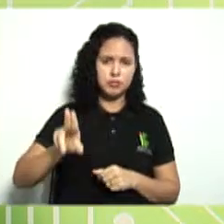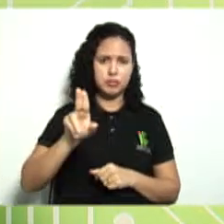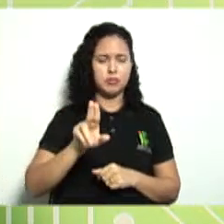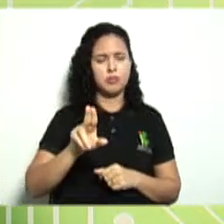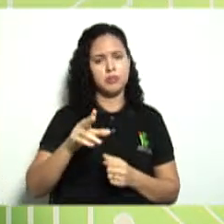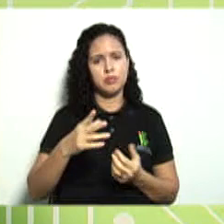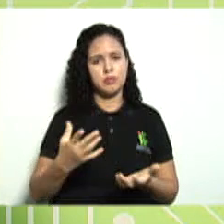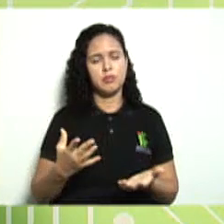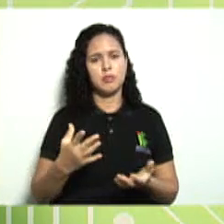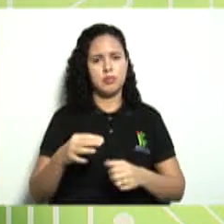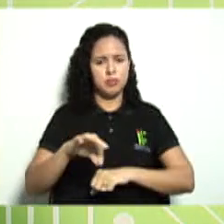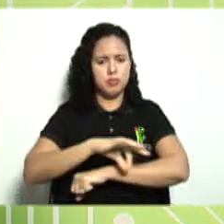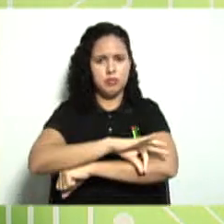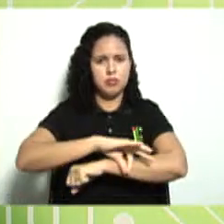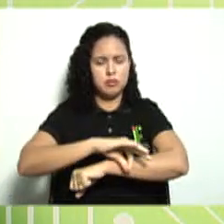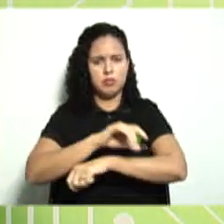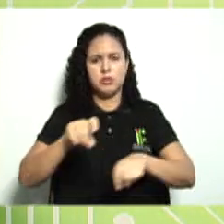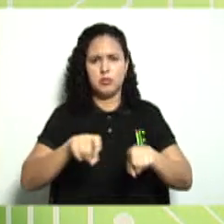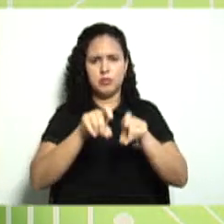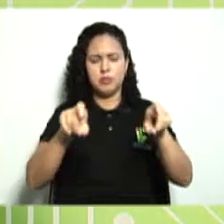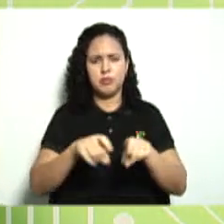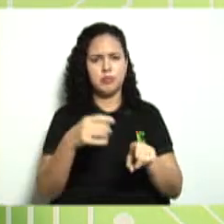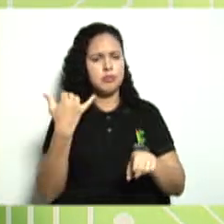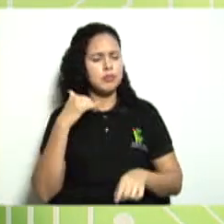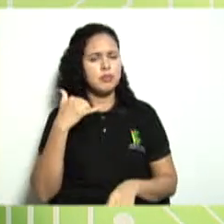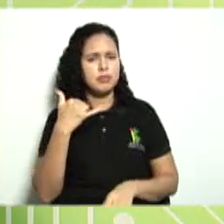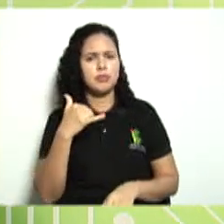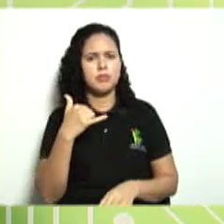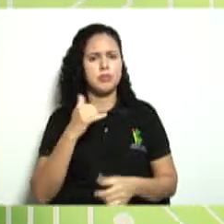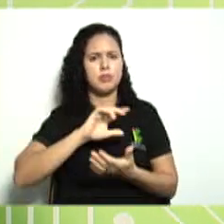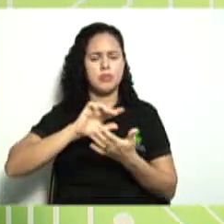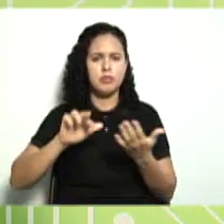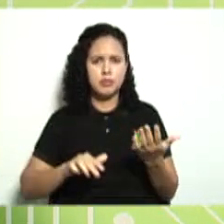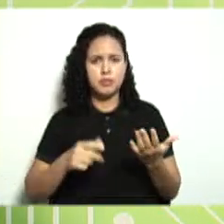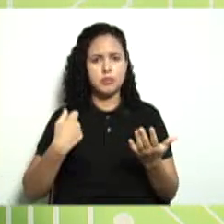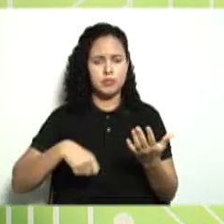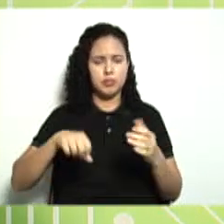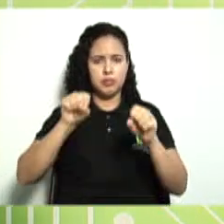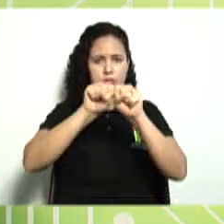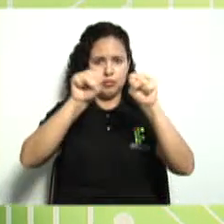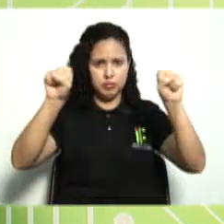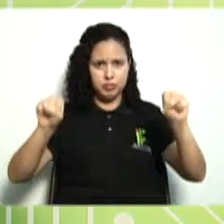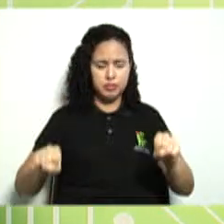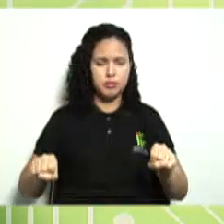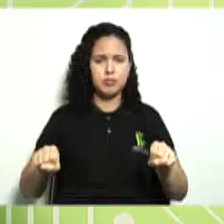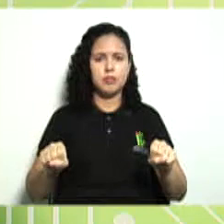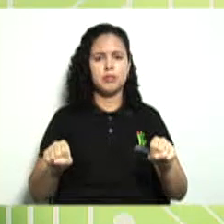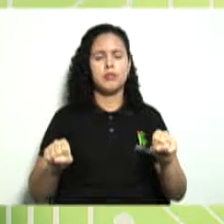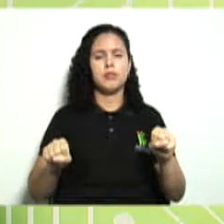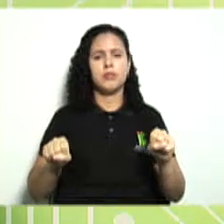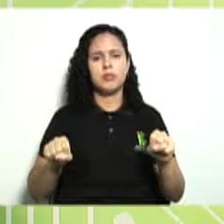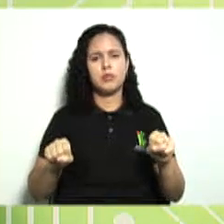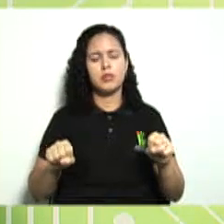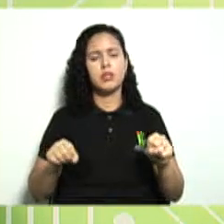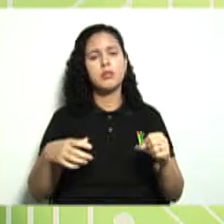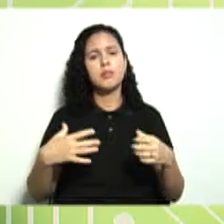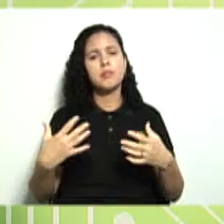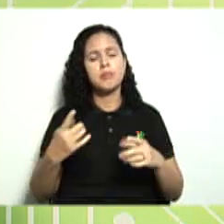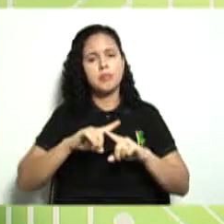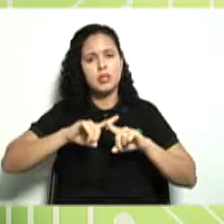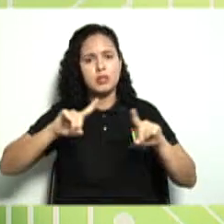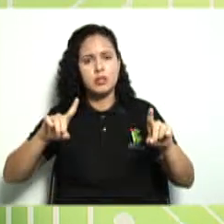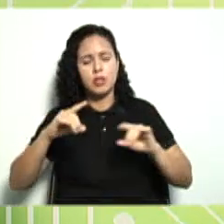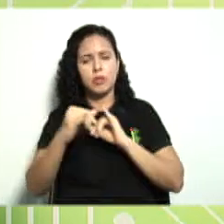arquitetura de um computacional, um celular, um computador, enfim, precisa do quê? De um sistema operacional. Para você utilizar